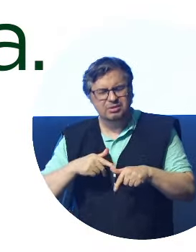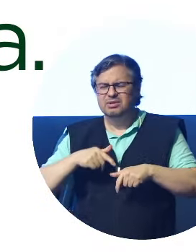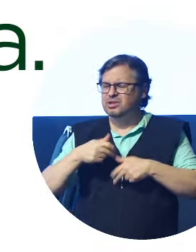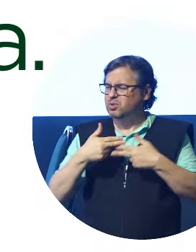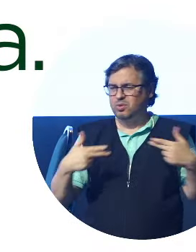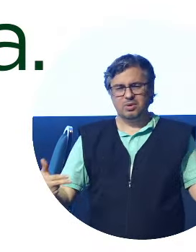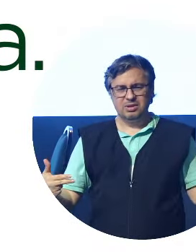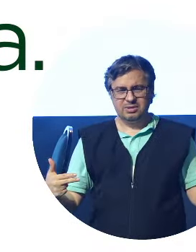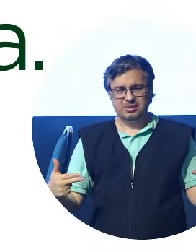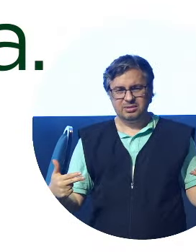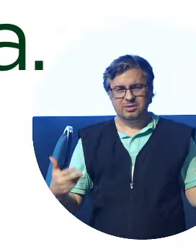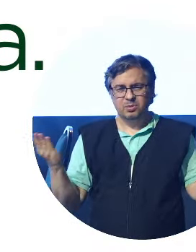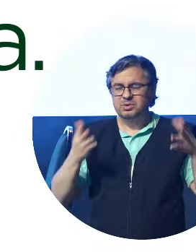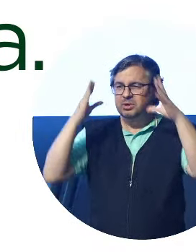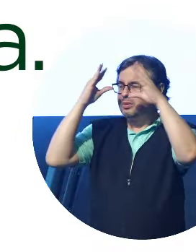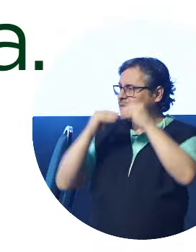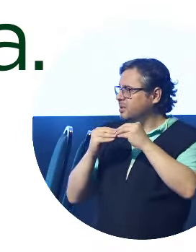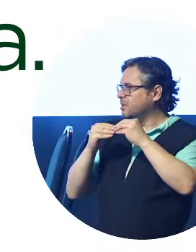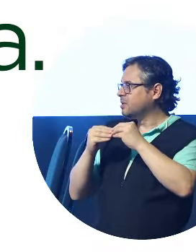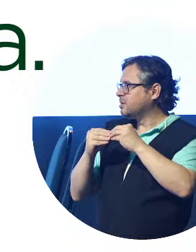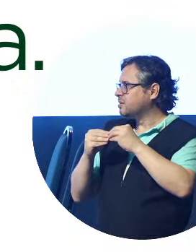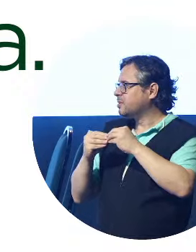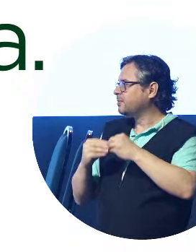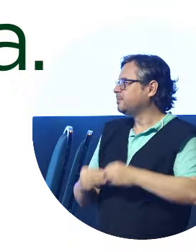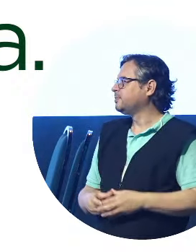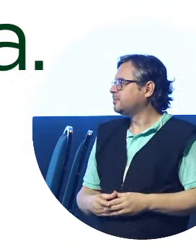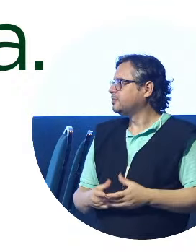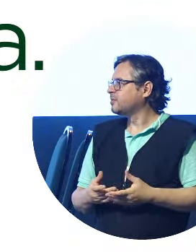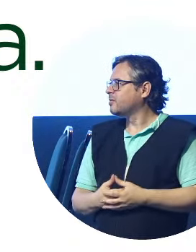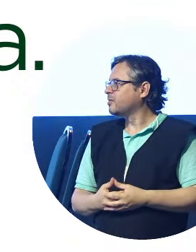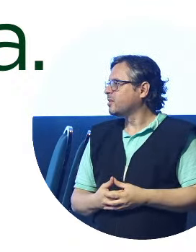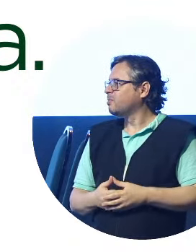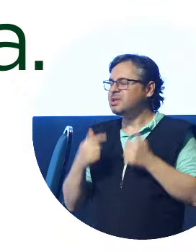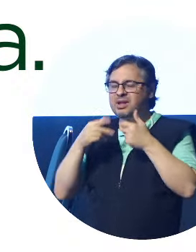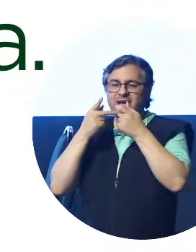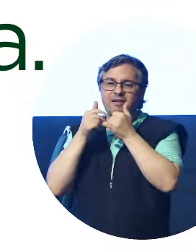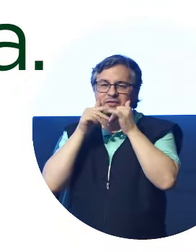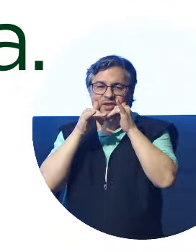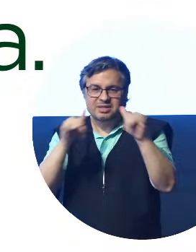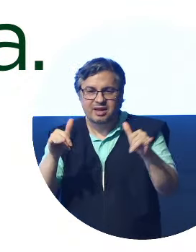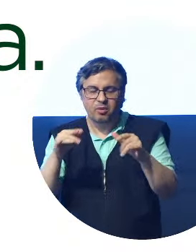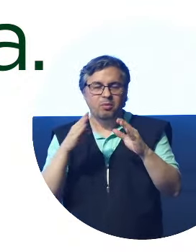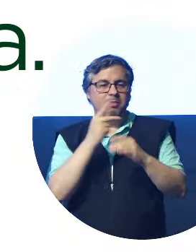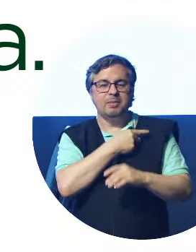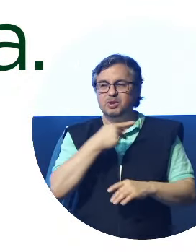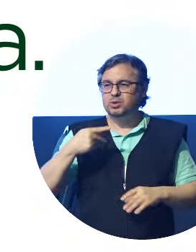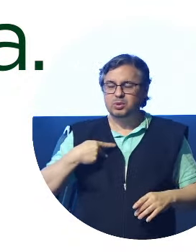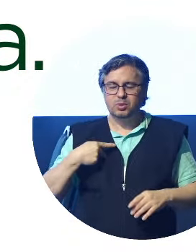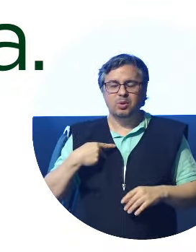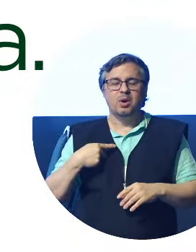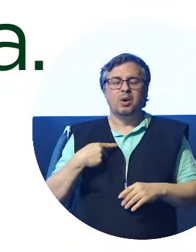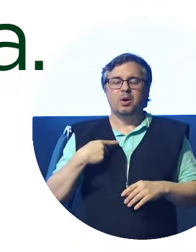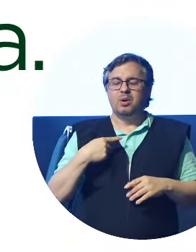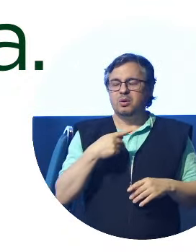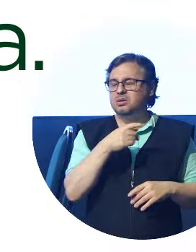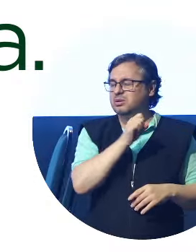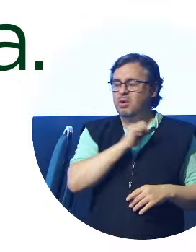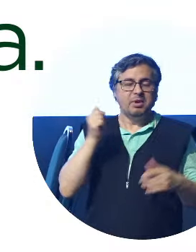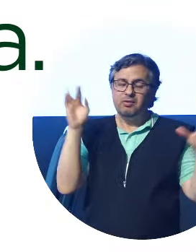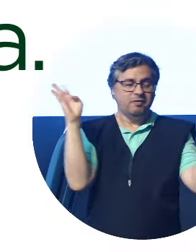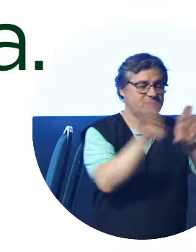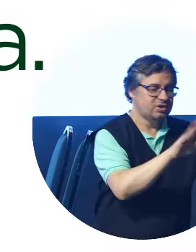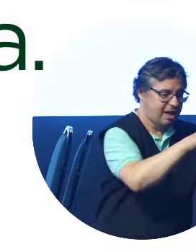mas a Fabíola hoje, coração hoje, tem que avisar o pastor Samuel para não fechar a piscina. Fecha a piscina não, pastor Samuel. Porque